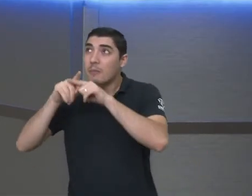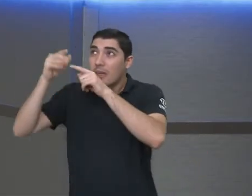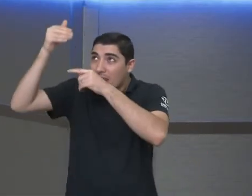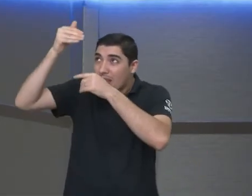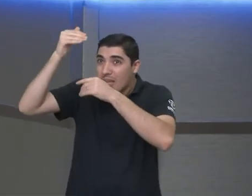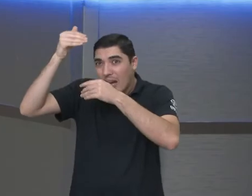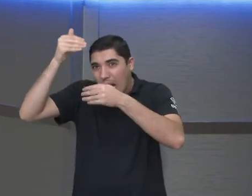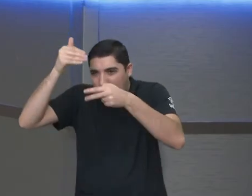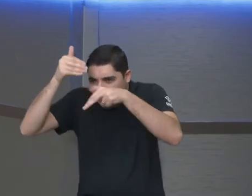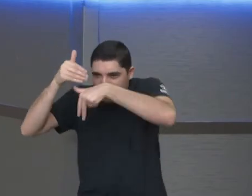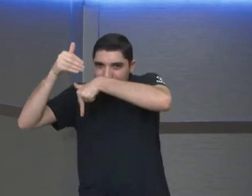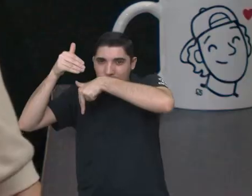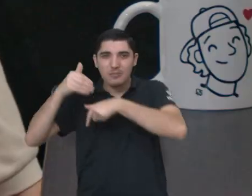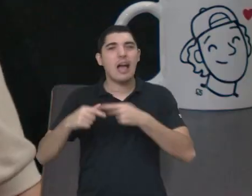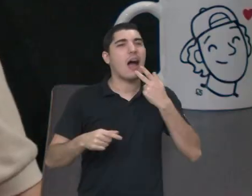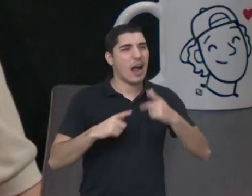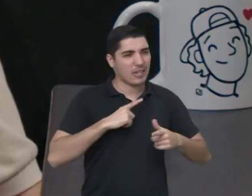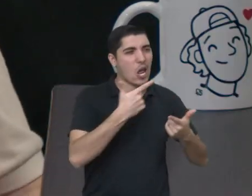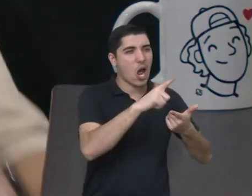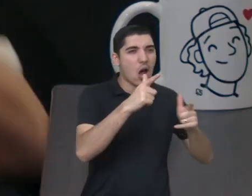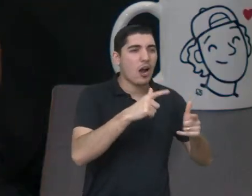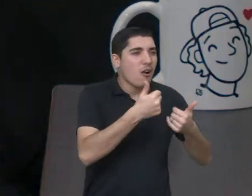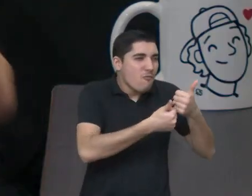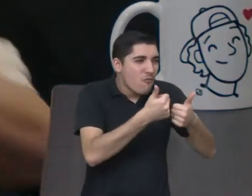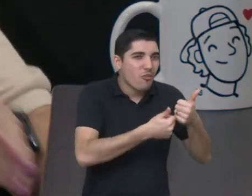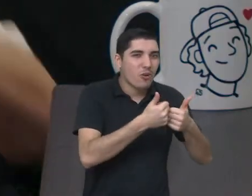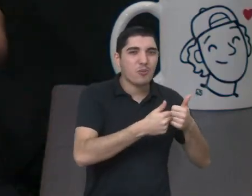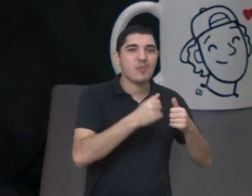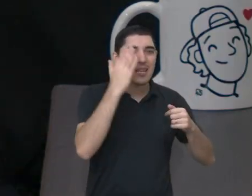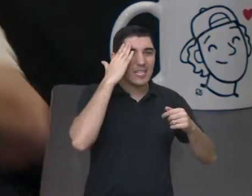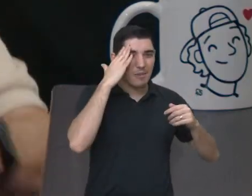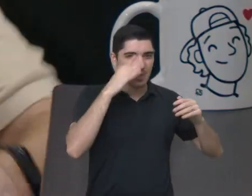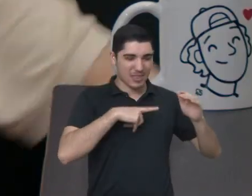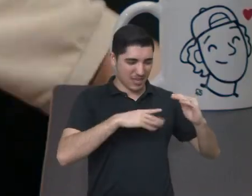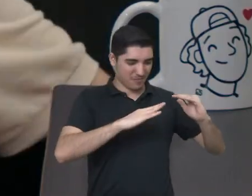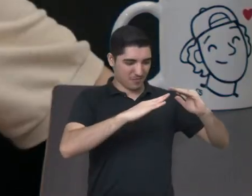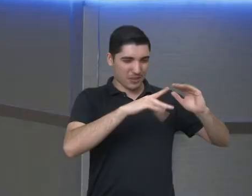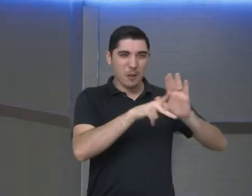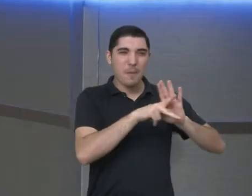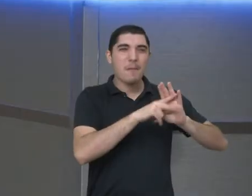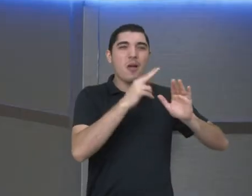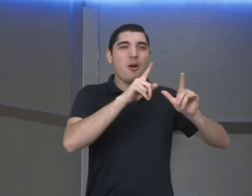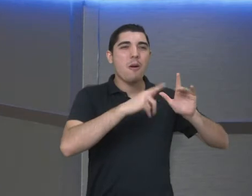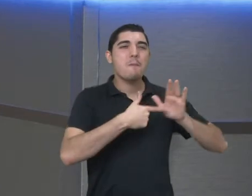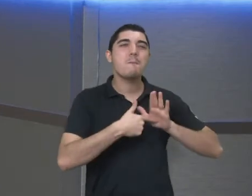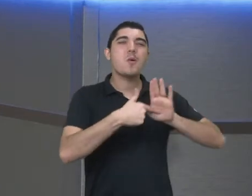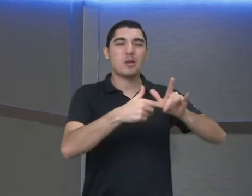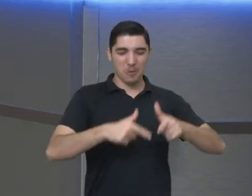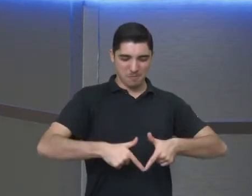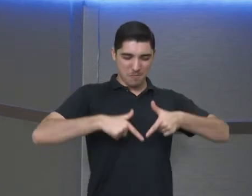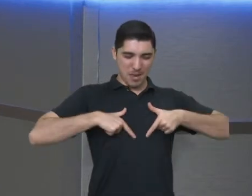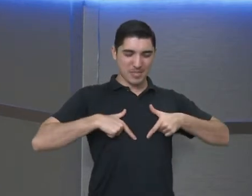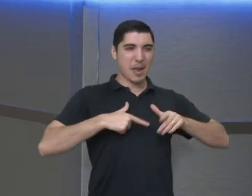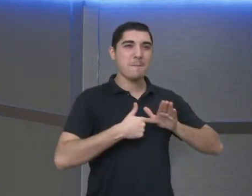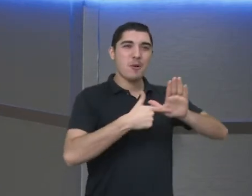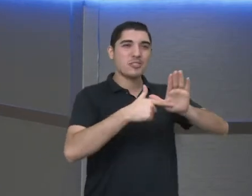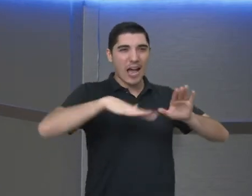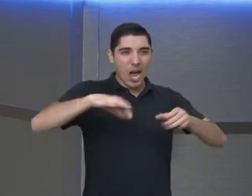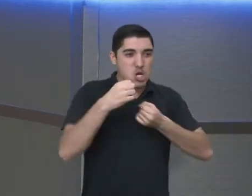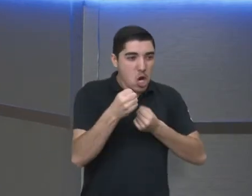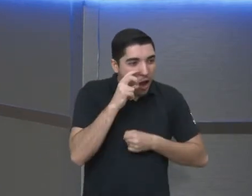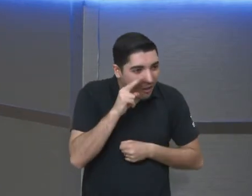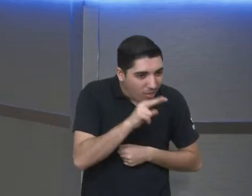tal, alemão o nome dele, nunca esqueço, alemão. E ele entrava com um bico de bola, enchia bola no meião. São José estava